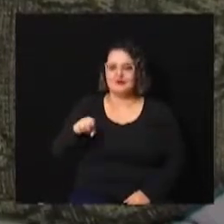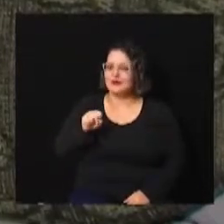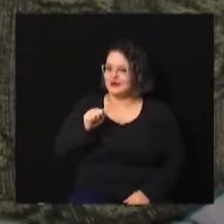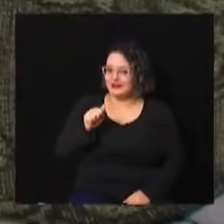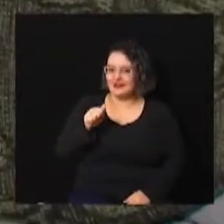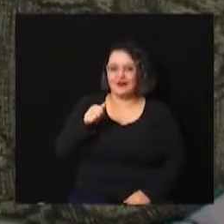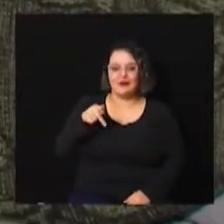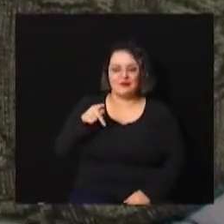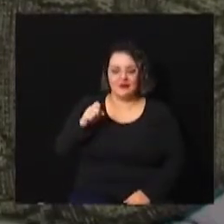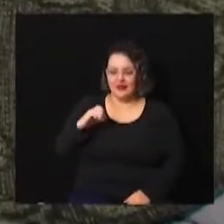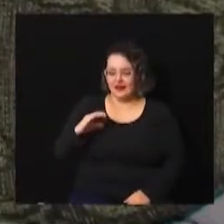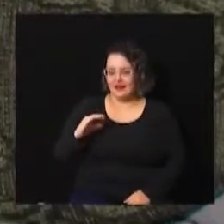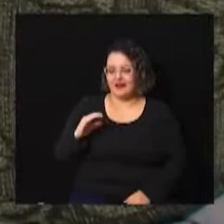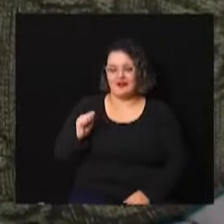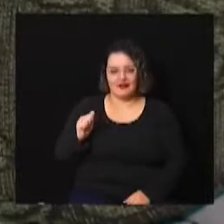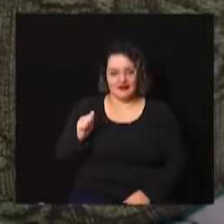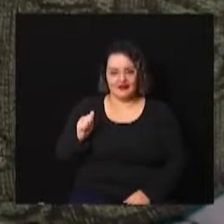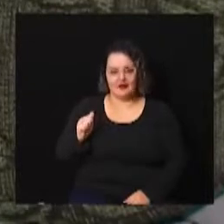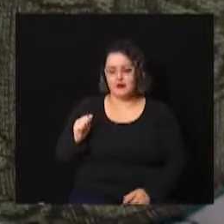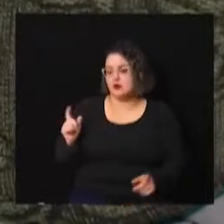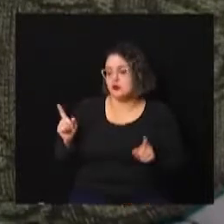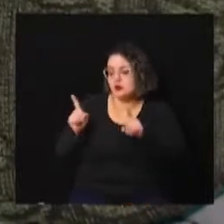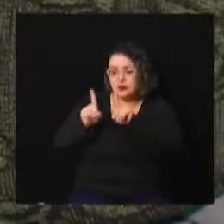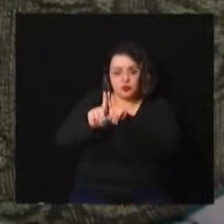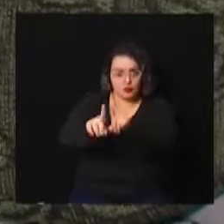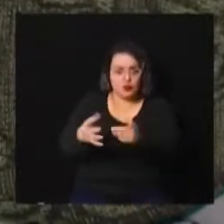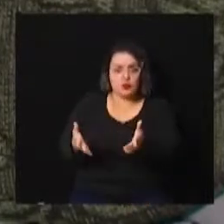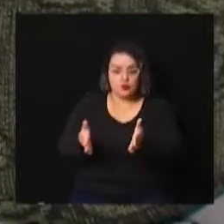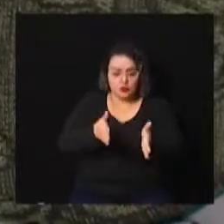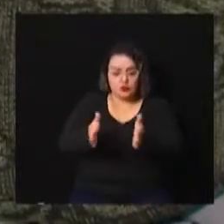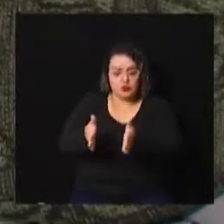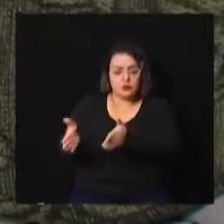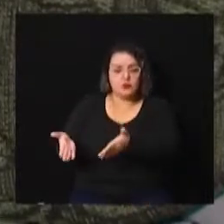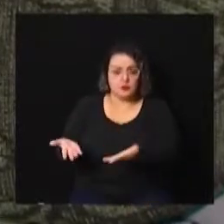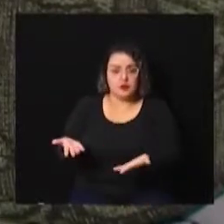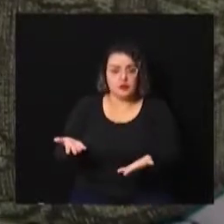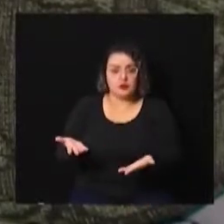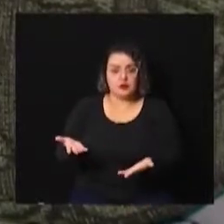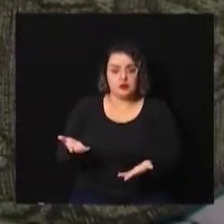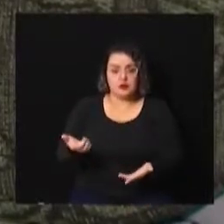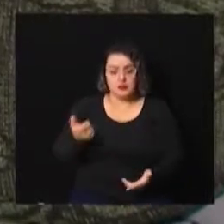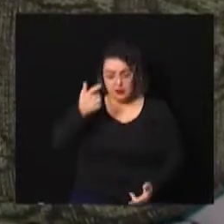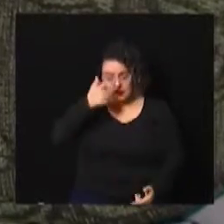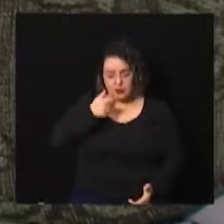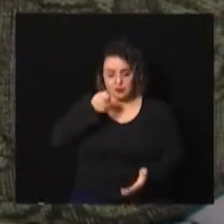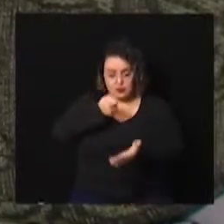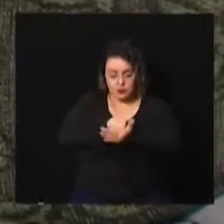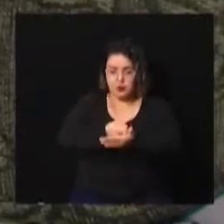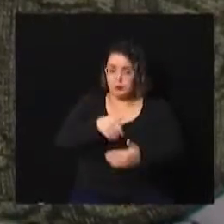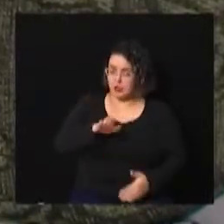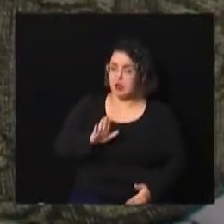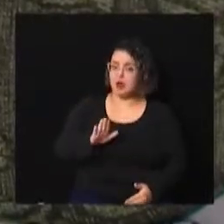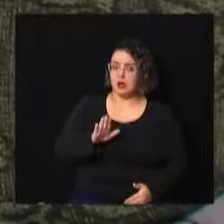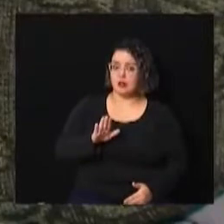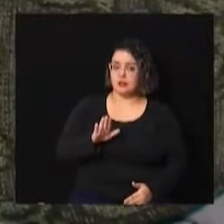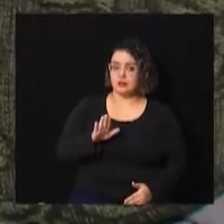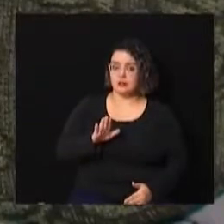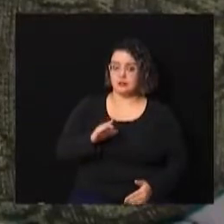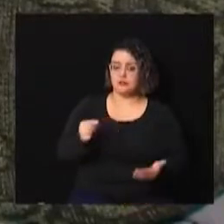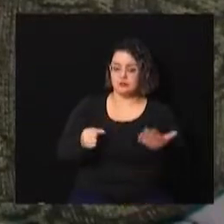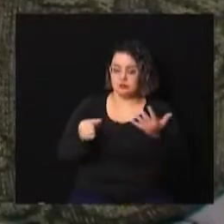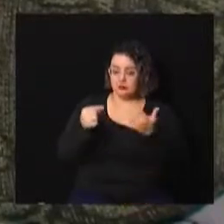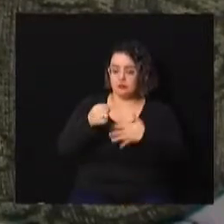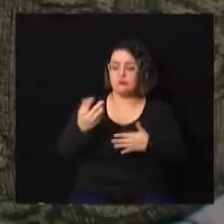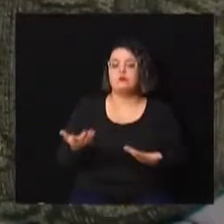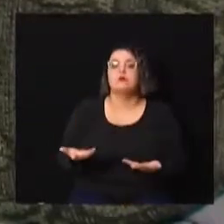né? A gente é muito parceira e nos momentos mesmo, às vezes eu sou um pouco mais firme, né? A gente tem